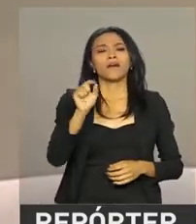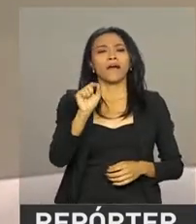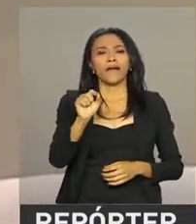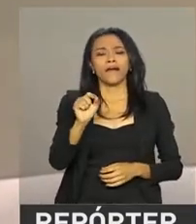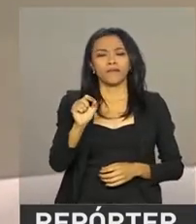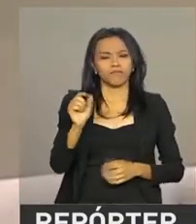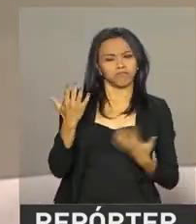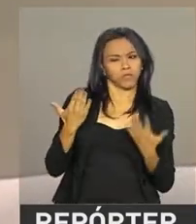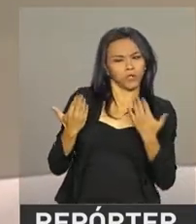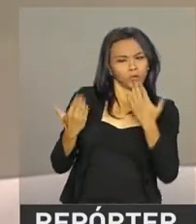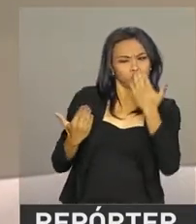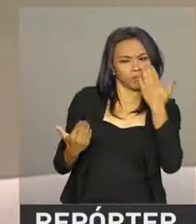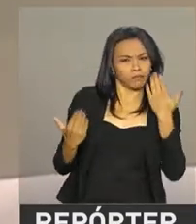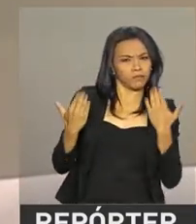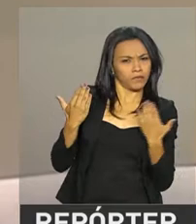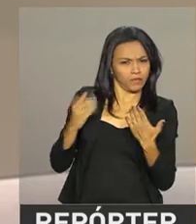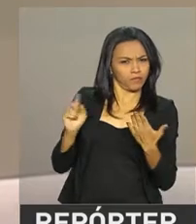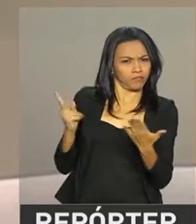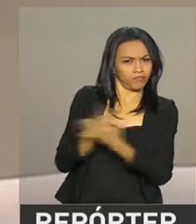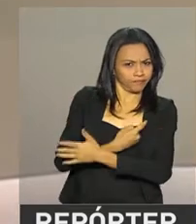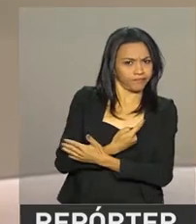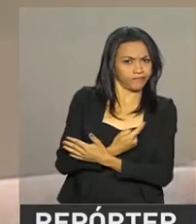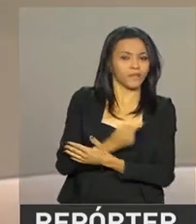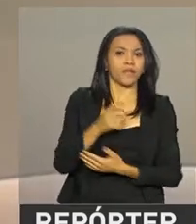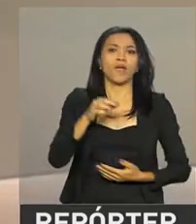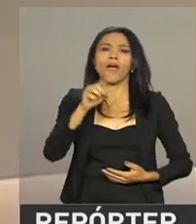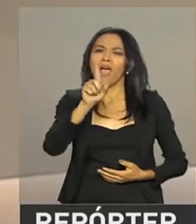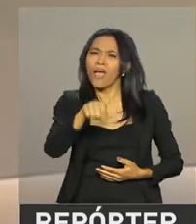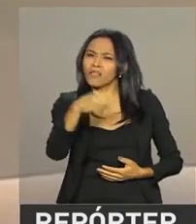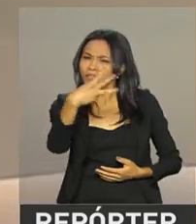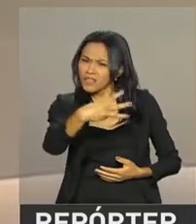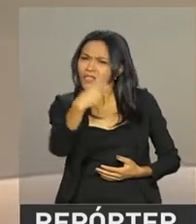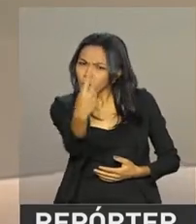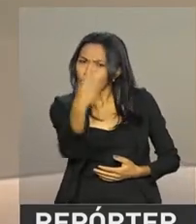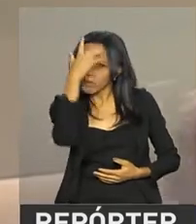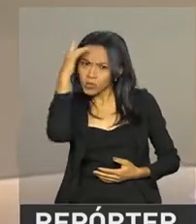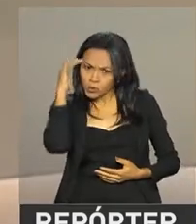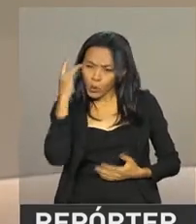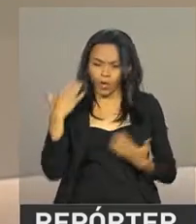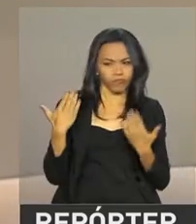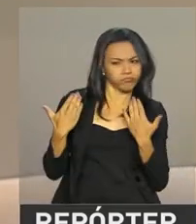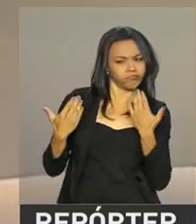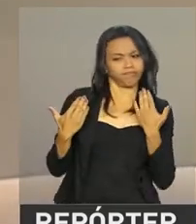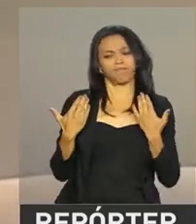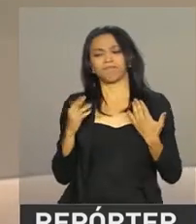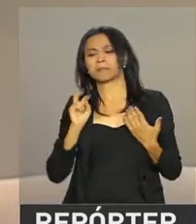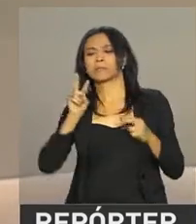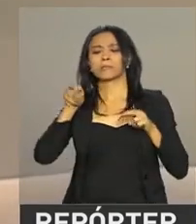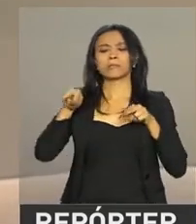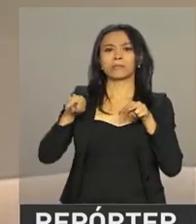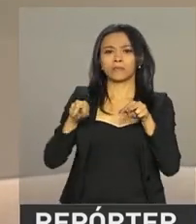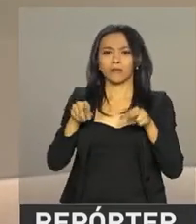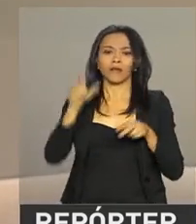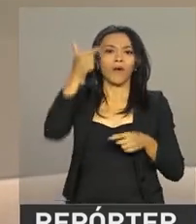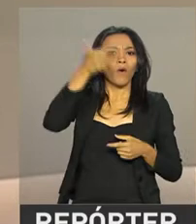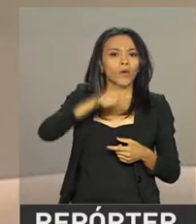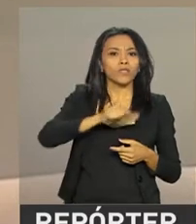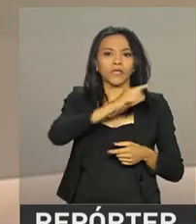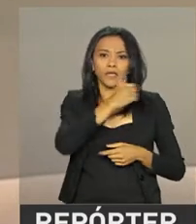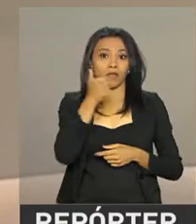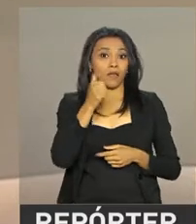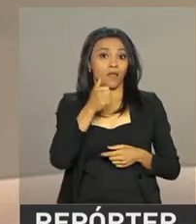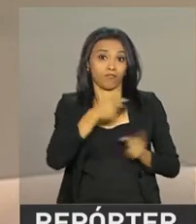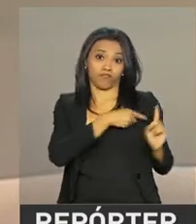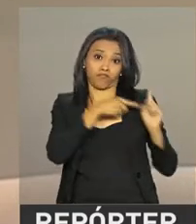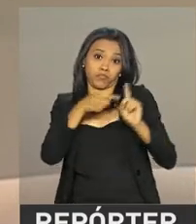das suspeitas, a gente pode falar, assim, pelo menos 31 pessoas suspeitas. E eu queria só voltar nesse ponto que a Rita abordou